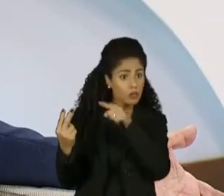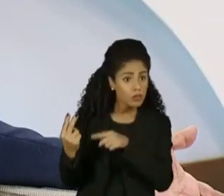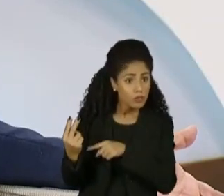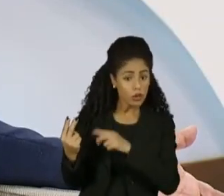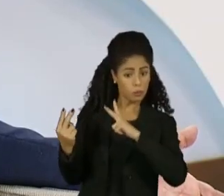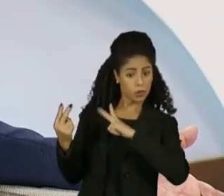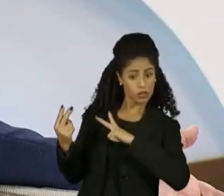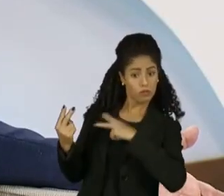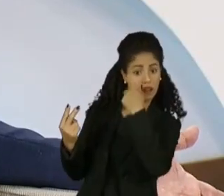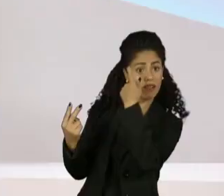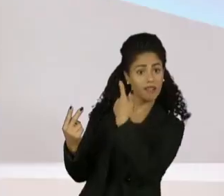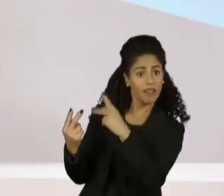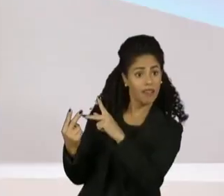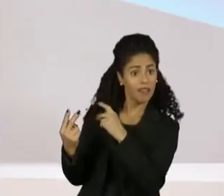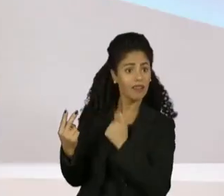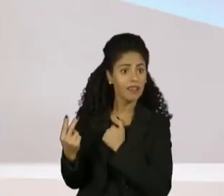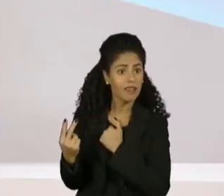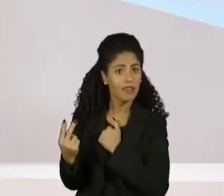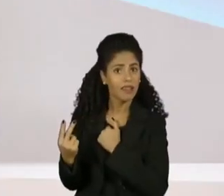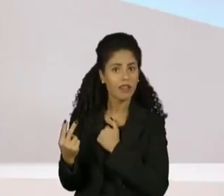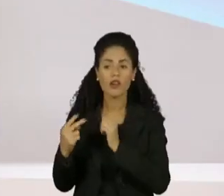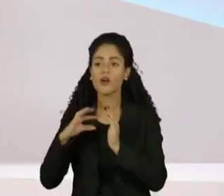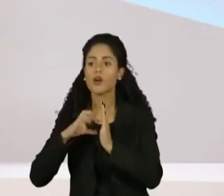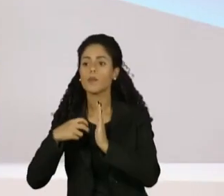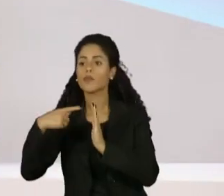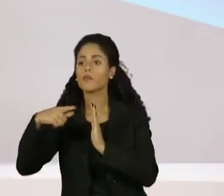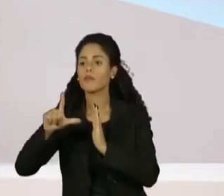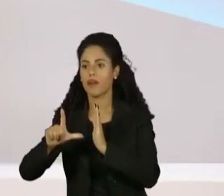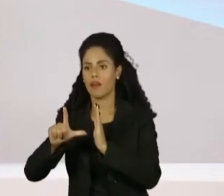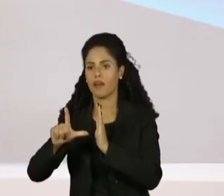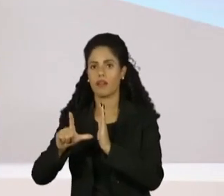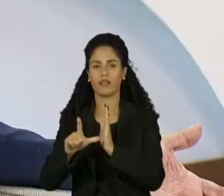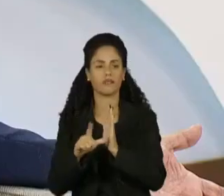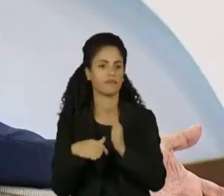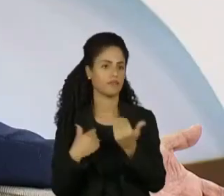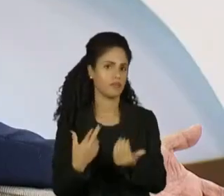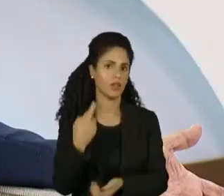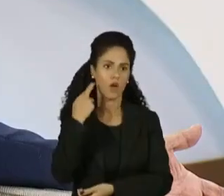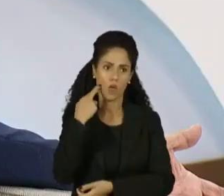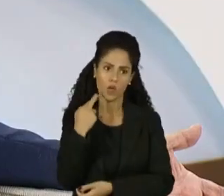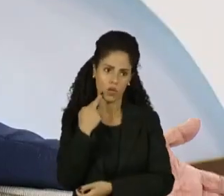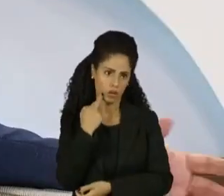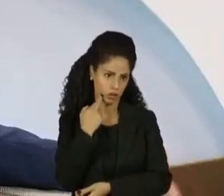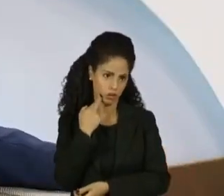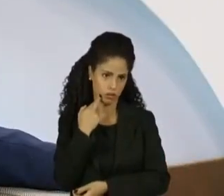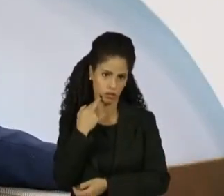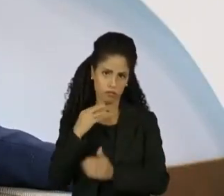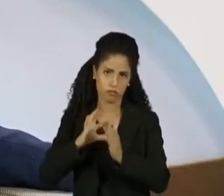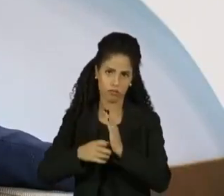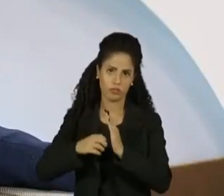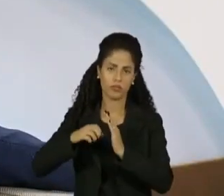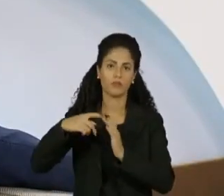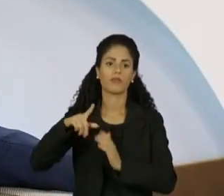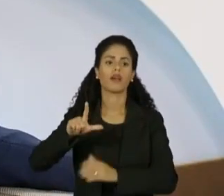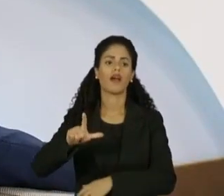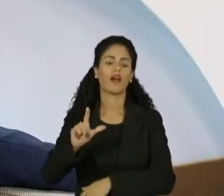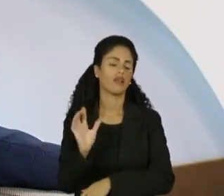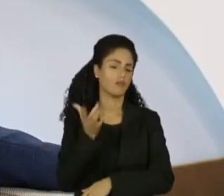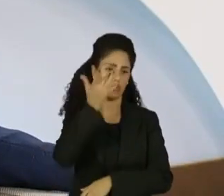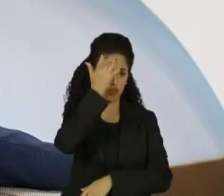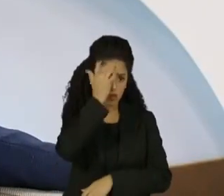deve ter conversado com o Valdemar. Mas nas discussões do PL, como é que é a posição do Valdemar? Desculpe, o Rodrigo não tem discussão com o PL. Não, se ele falou, sim, mas eu estou me